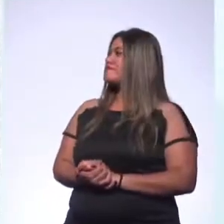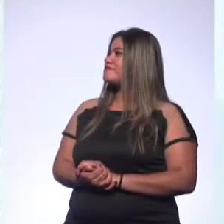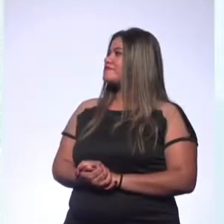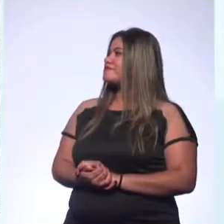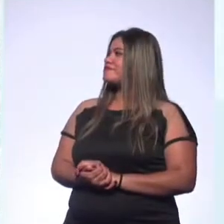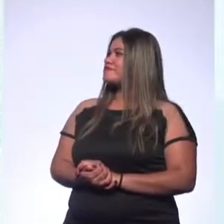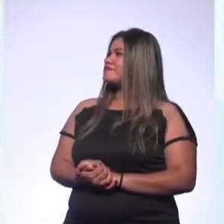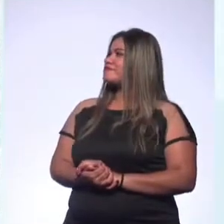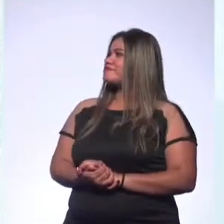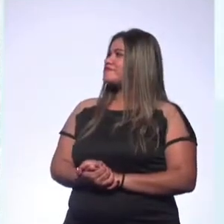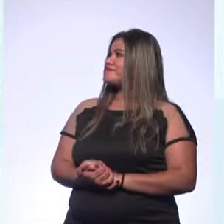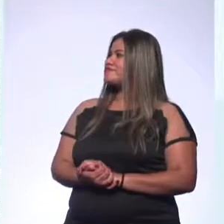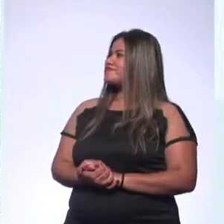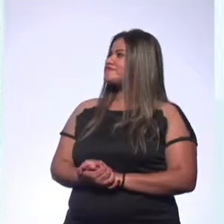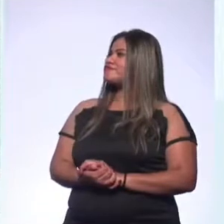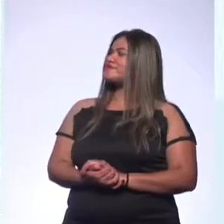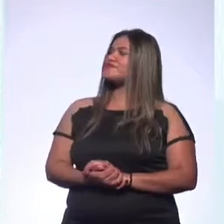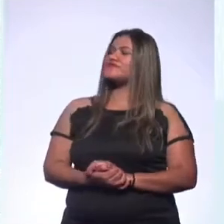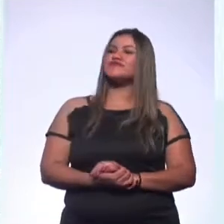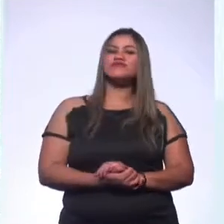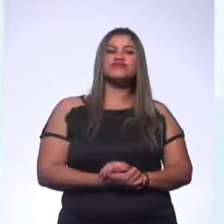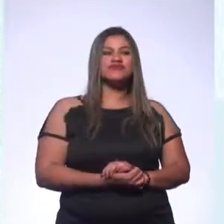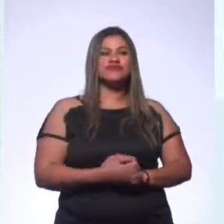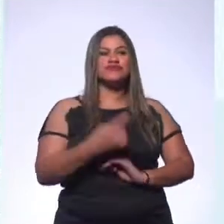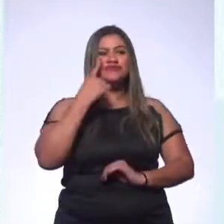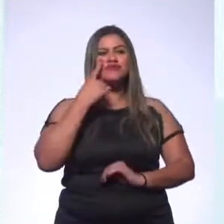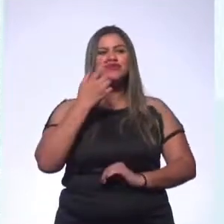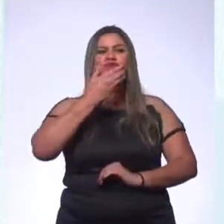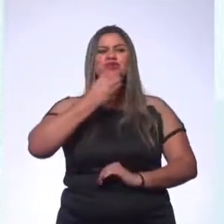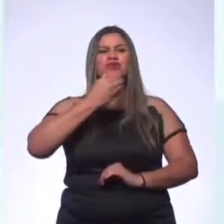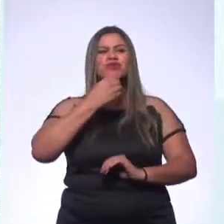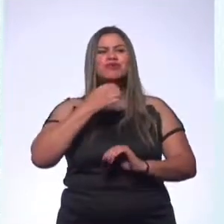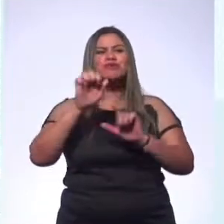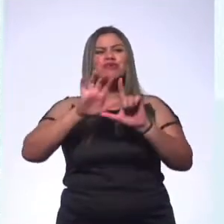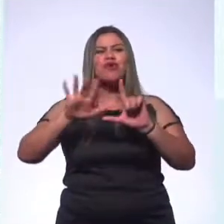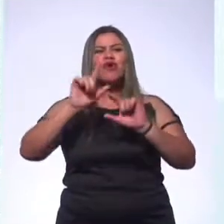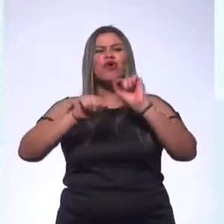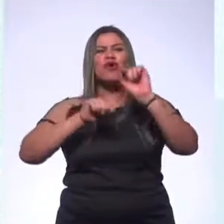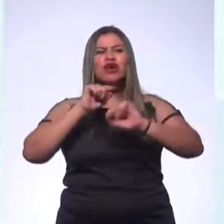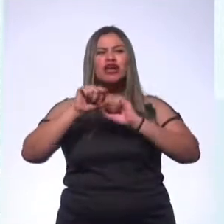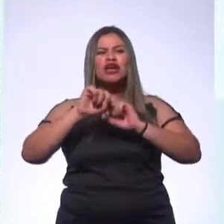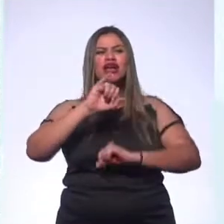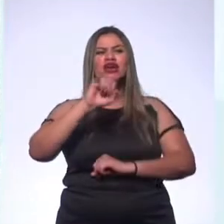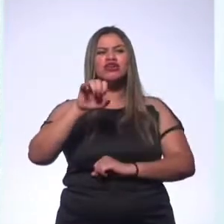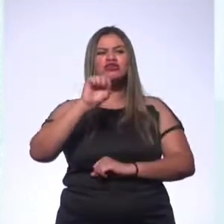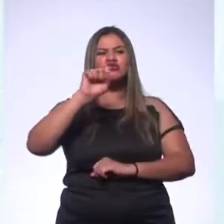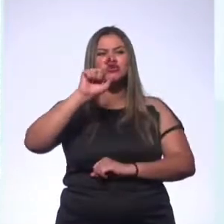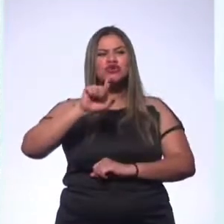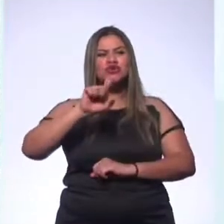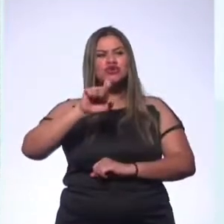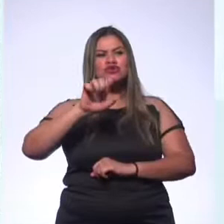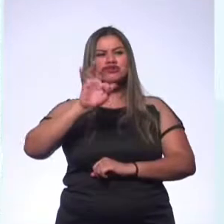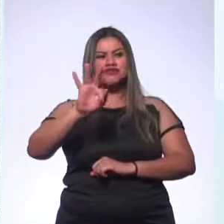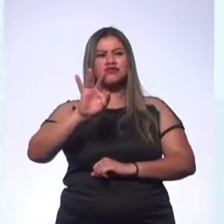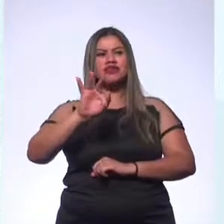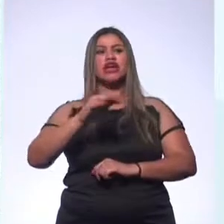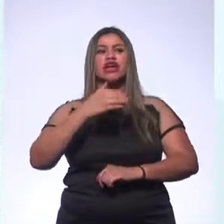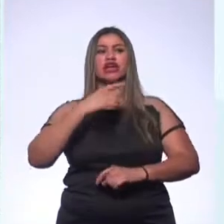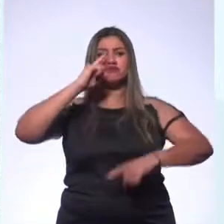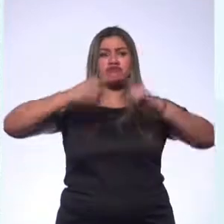Na tela, esse é Joseph Stalin. Ele governou a União Soviética